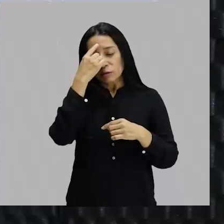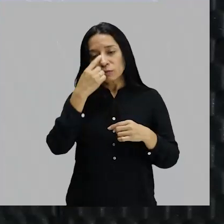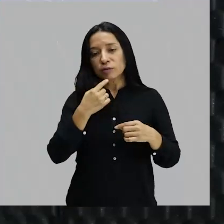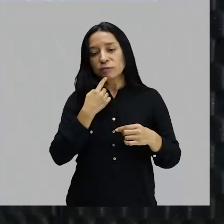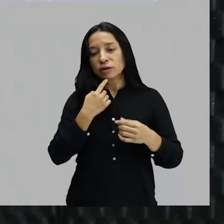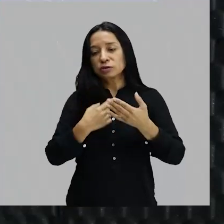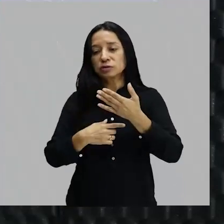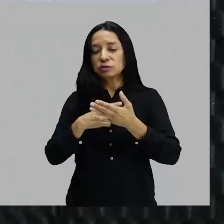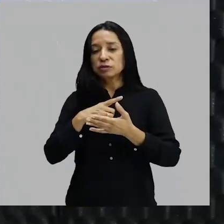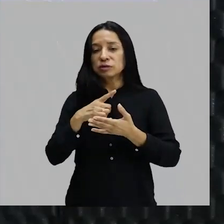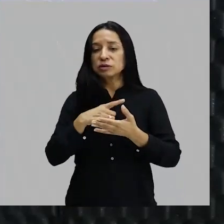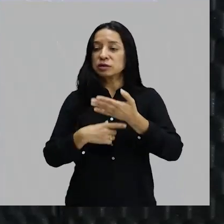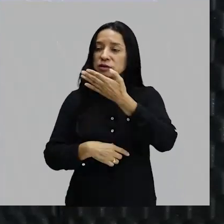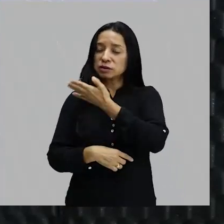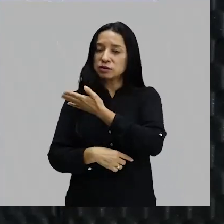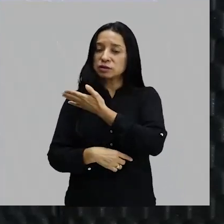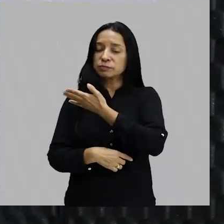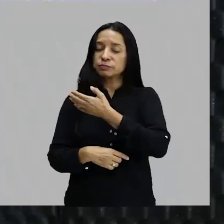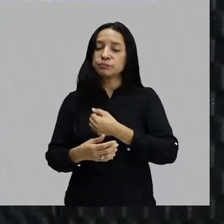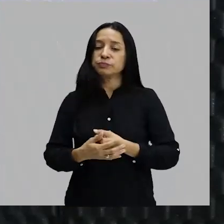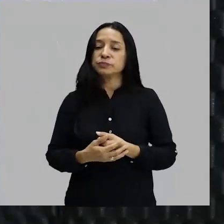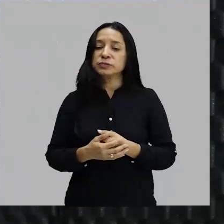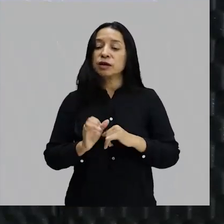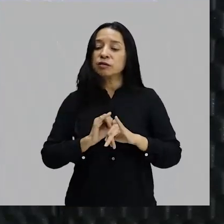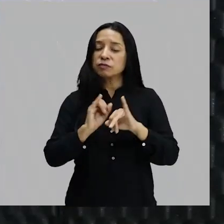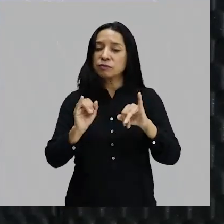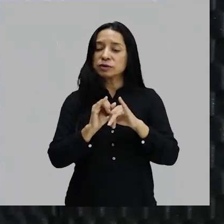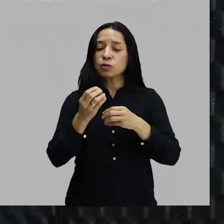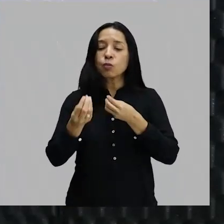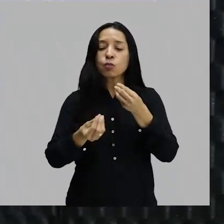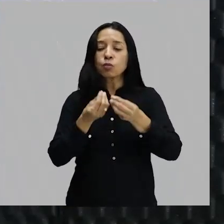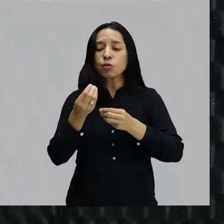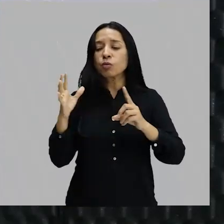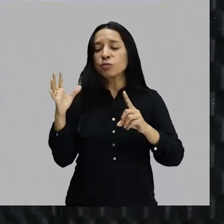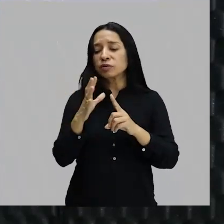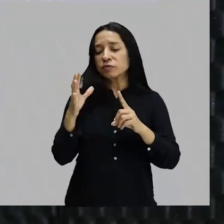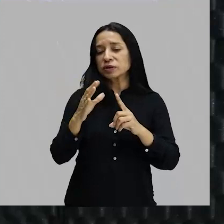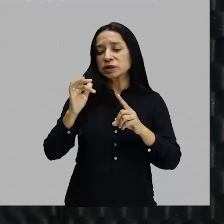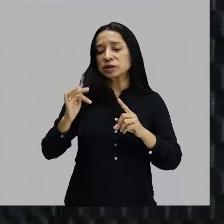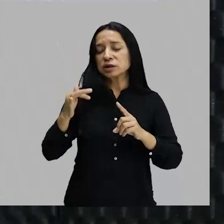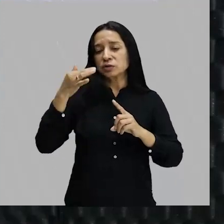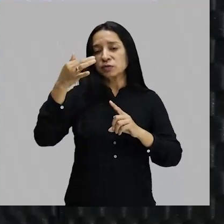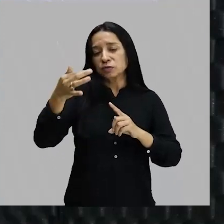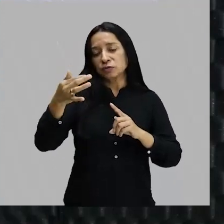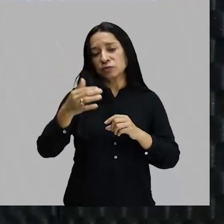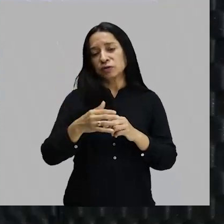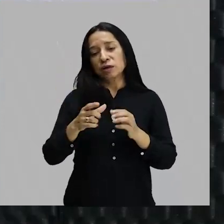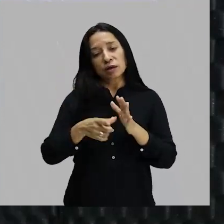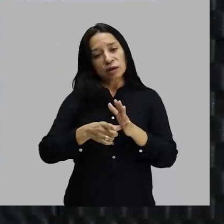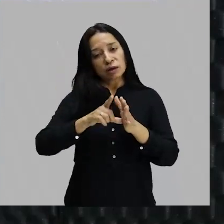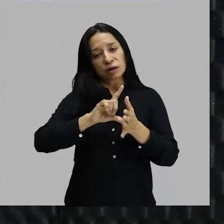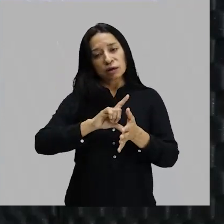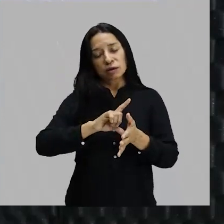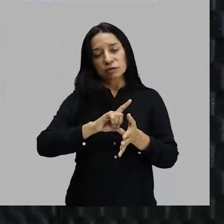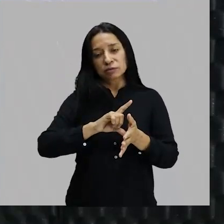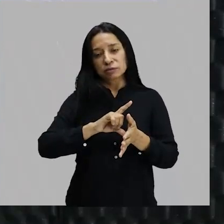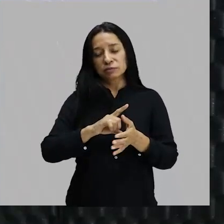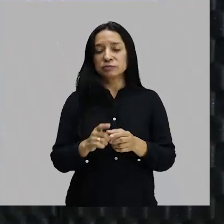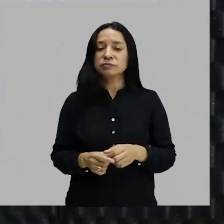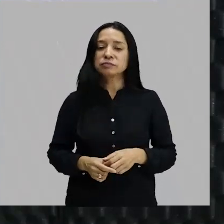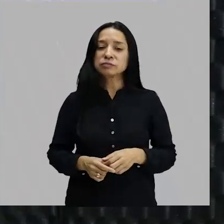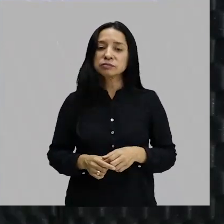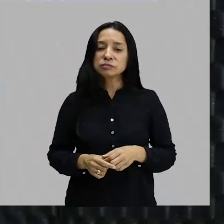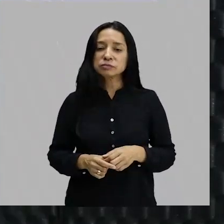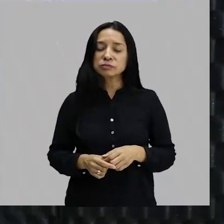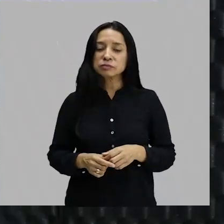quero que a gente tenha a seguinte noção: como isso interfere no que vem à frente? Meninos, antes de alguém, eu já passei por esse